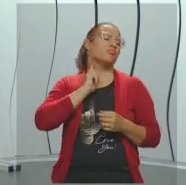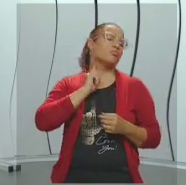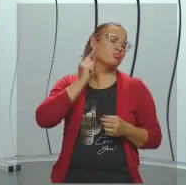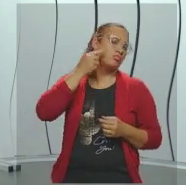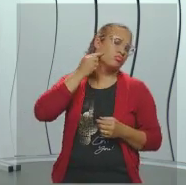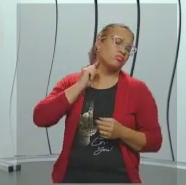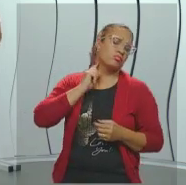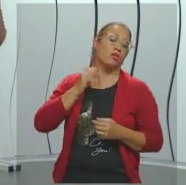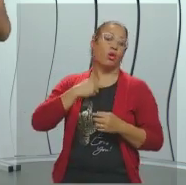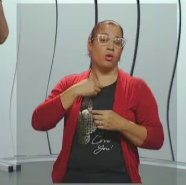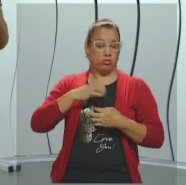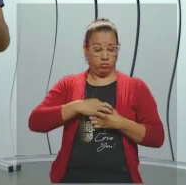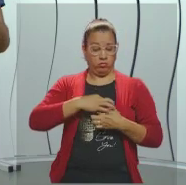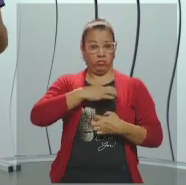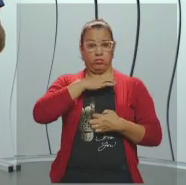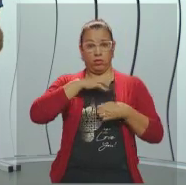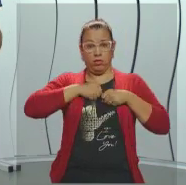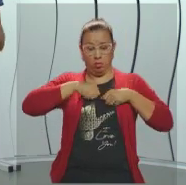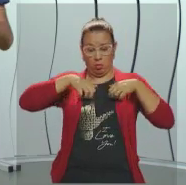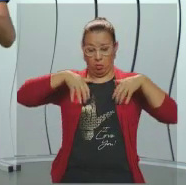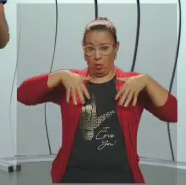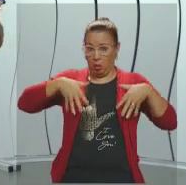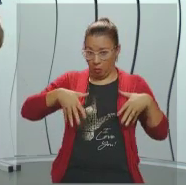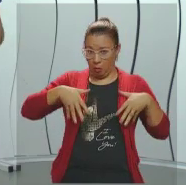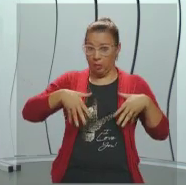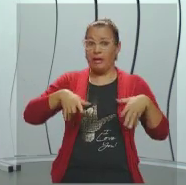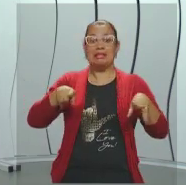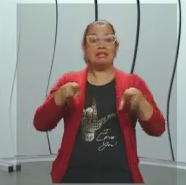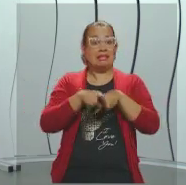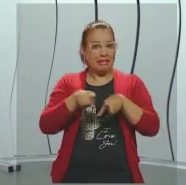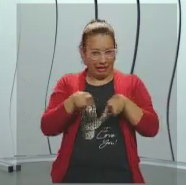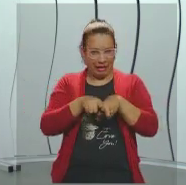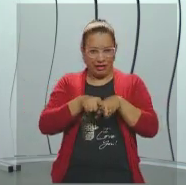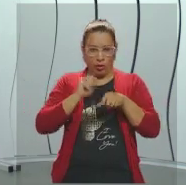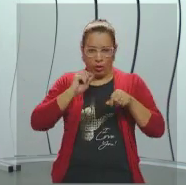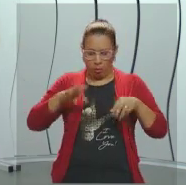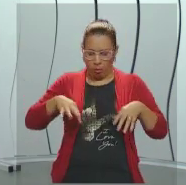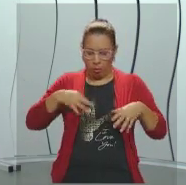no brônquio, nos bronquíolos, até nos bronquíolos ainda tem esses cílios.